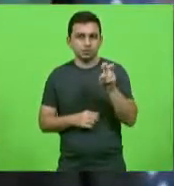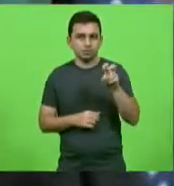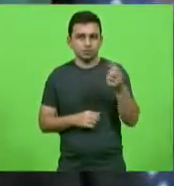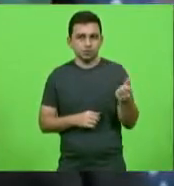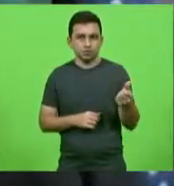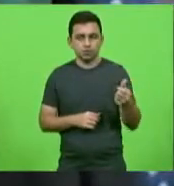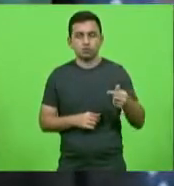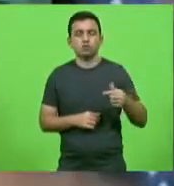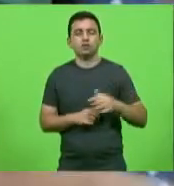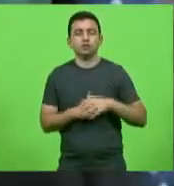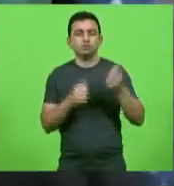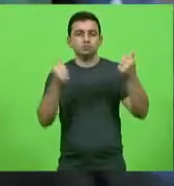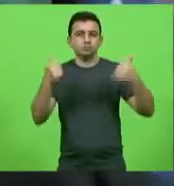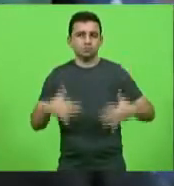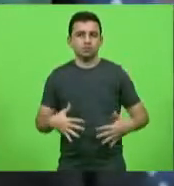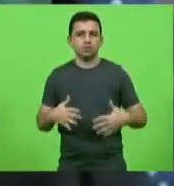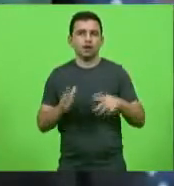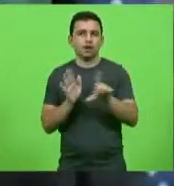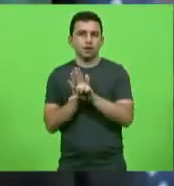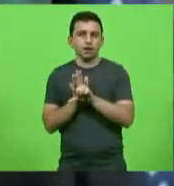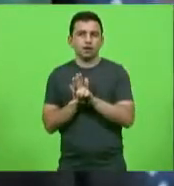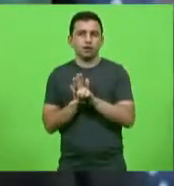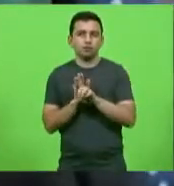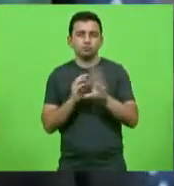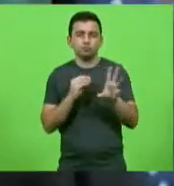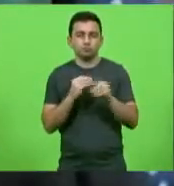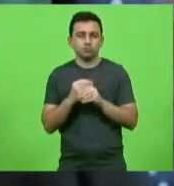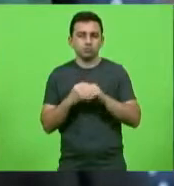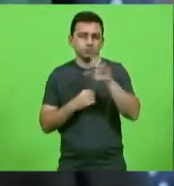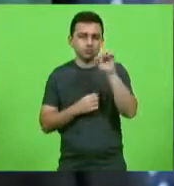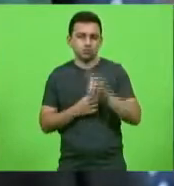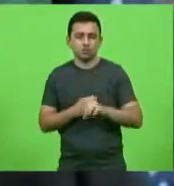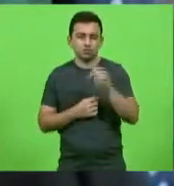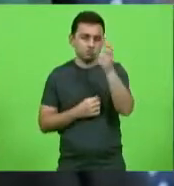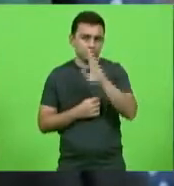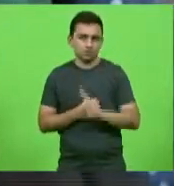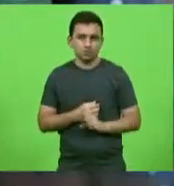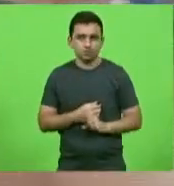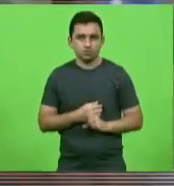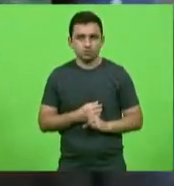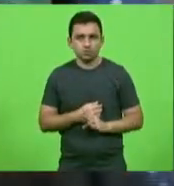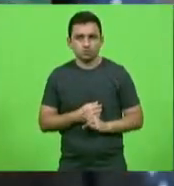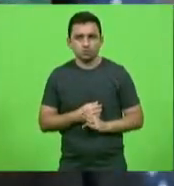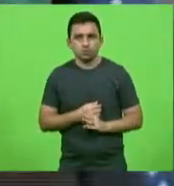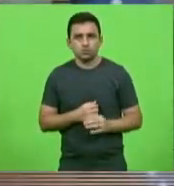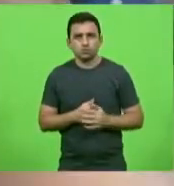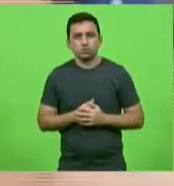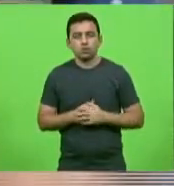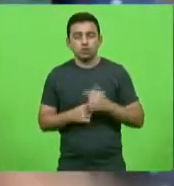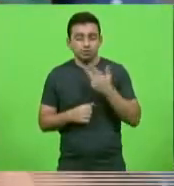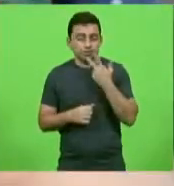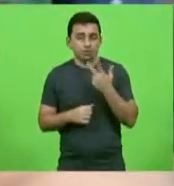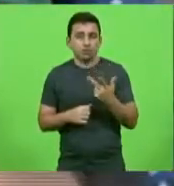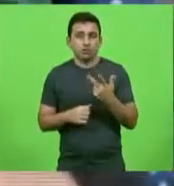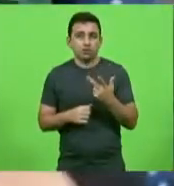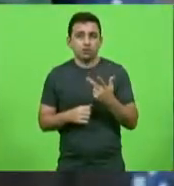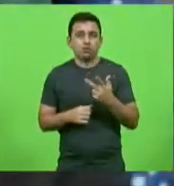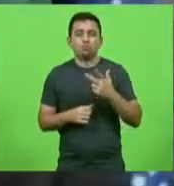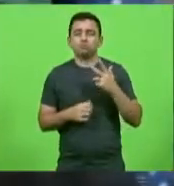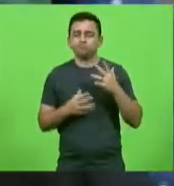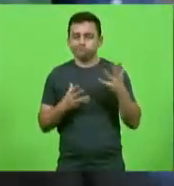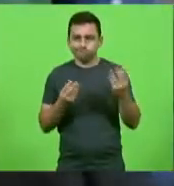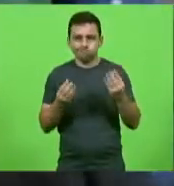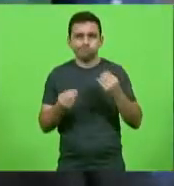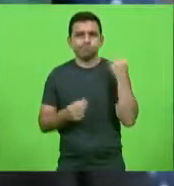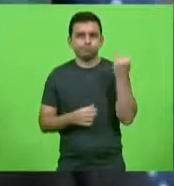46.657, que trata da lei de introdução das normas do direito brasileiro, LINDB, prevê, abro aspas, muito